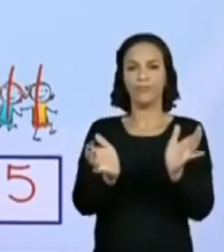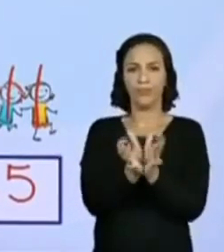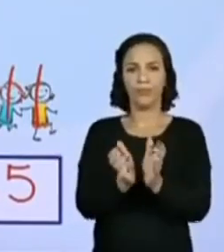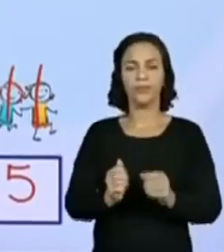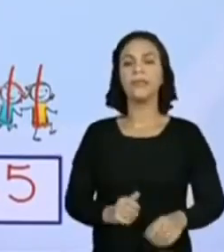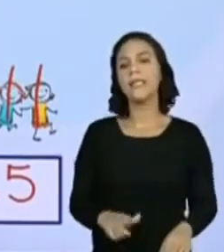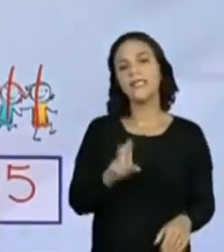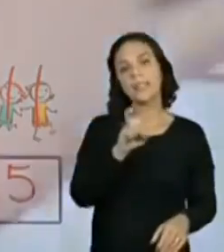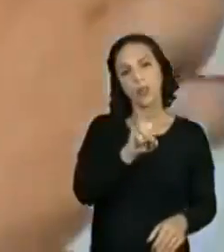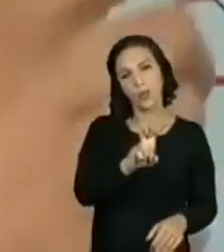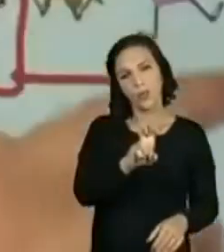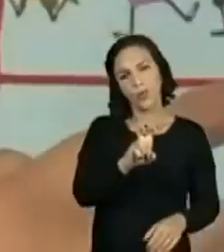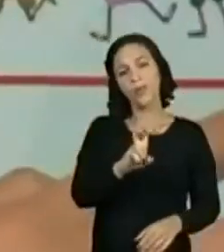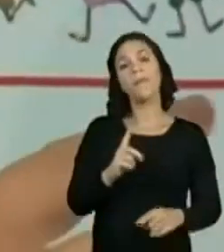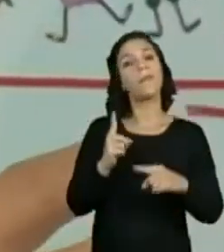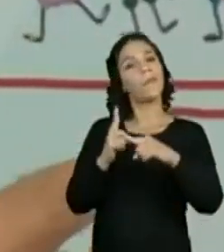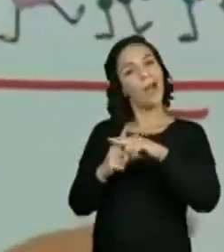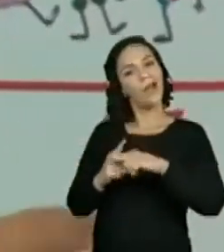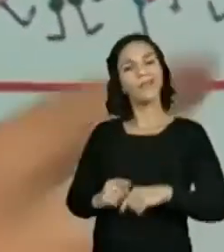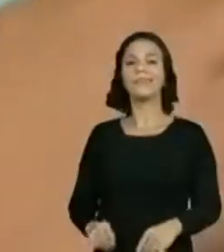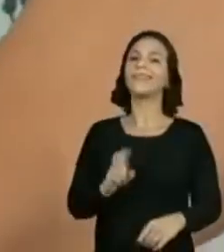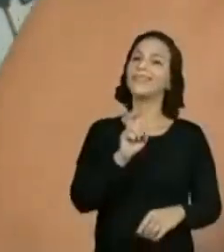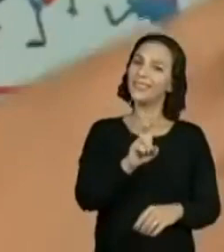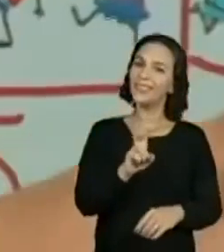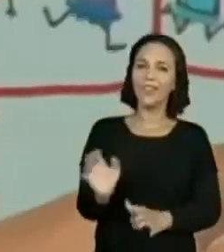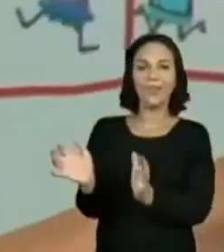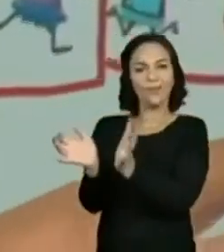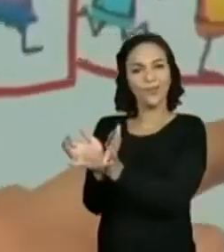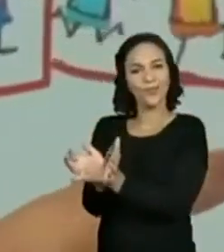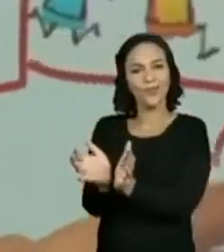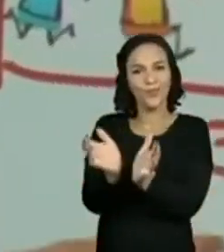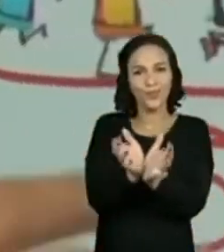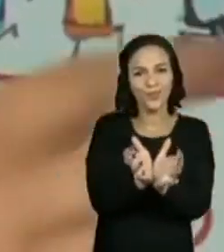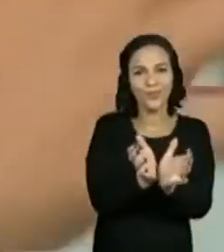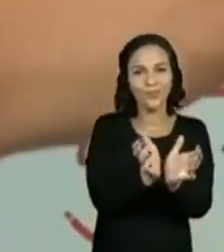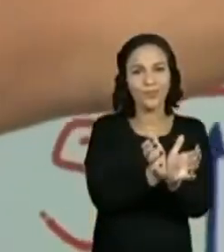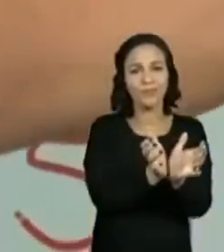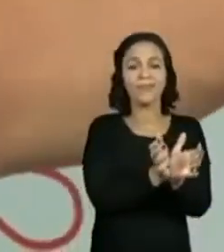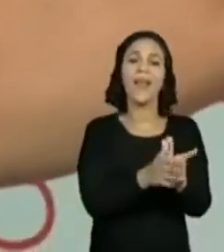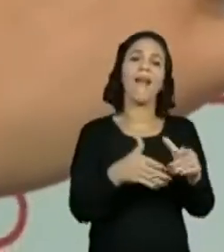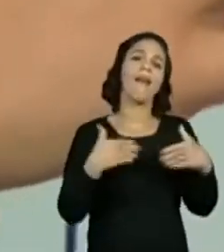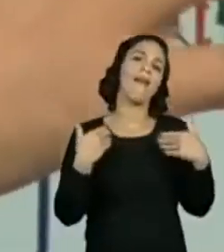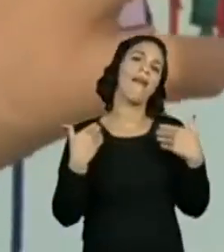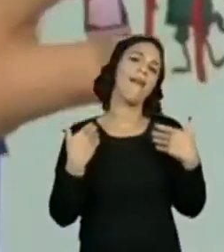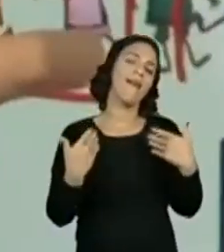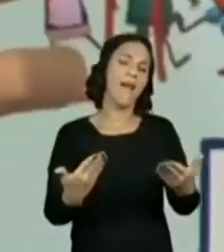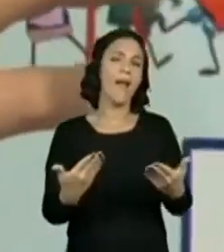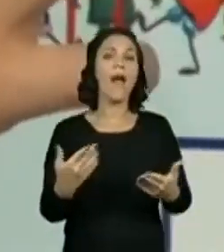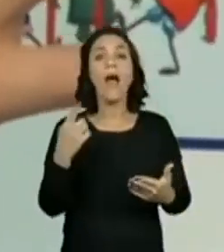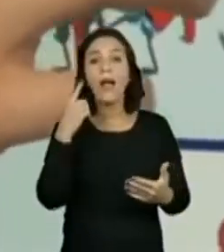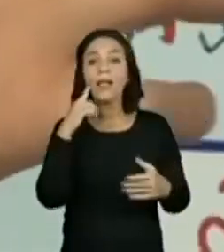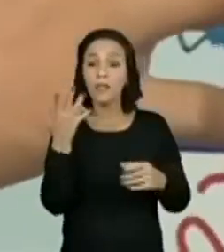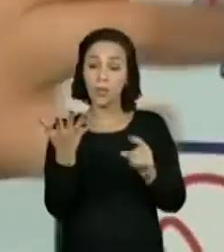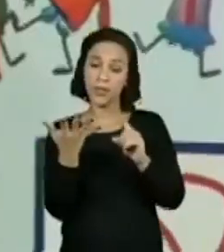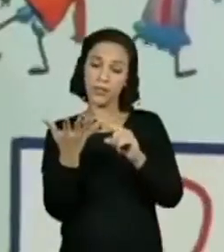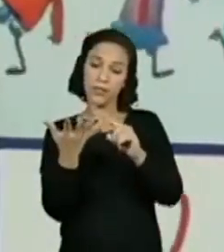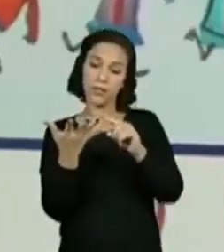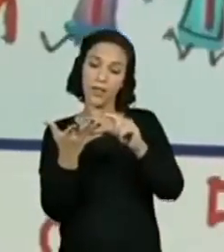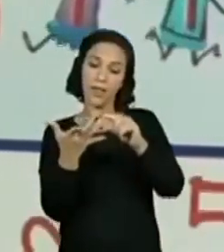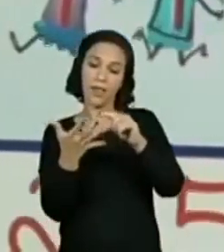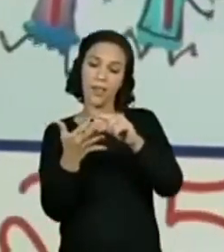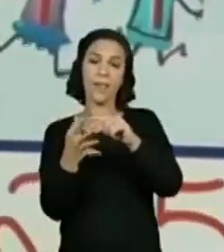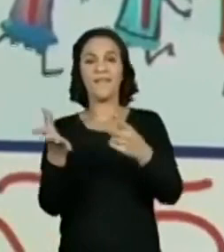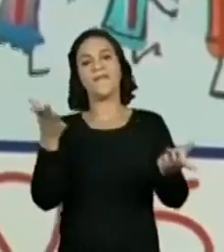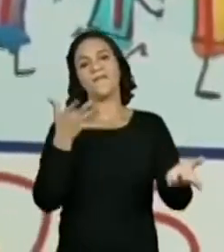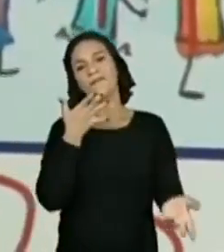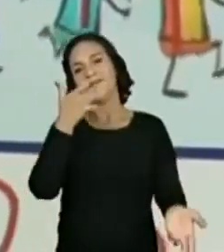Mais 5, mais 5, mais 5 e essas 5 aqui. Olha como